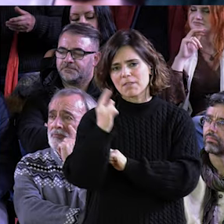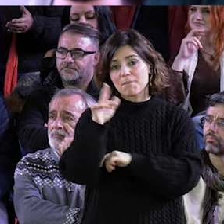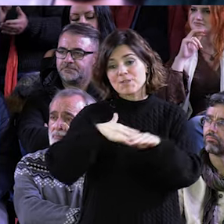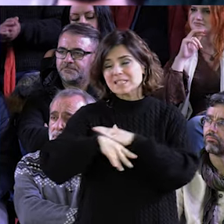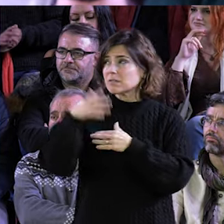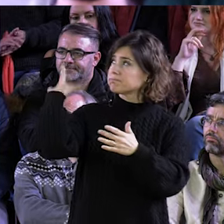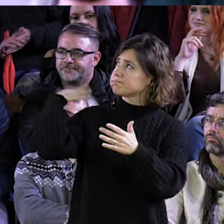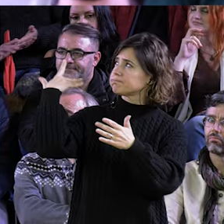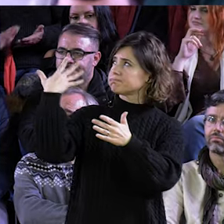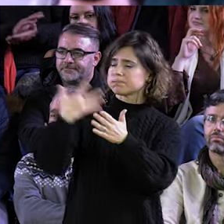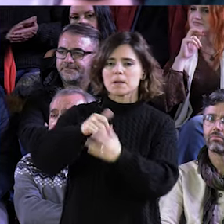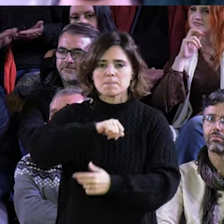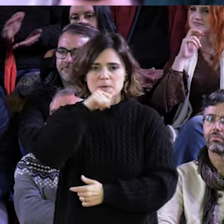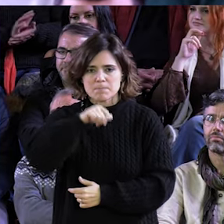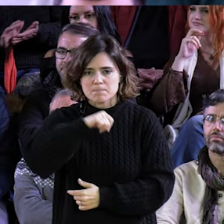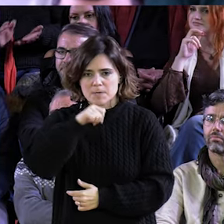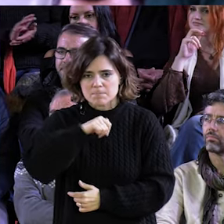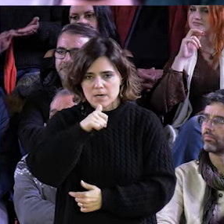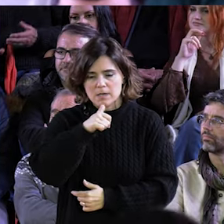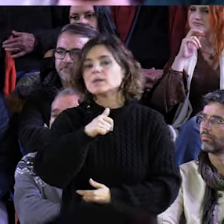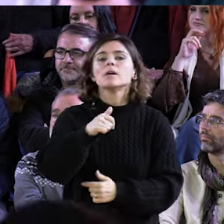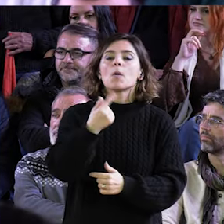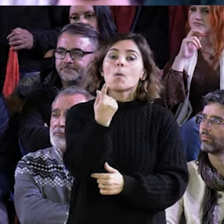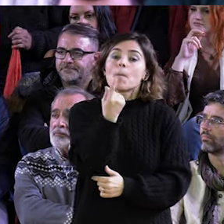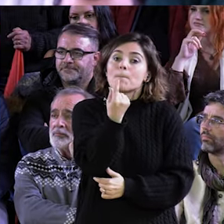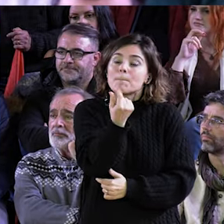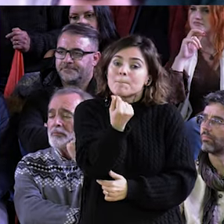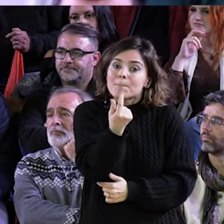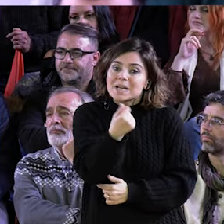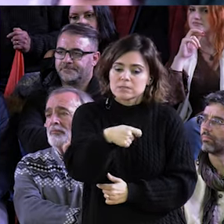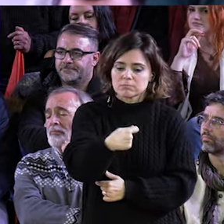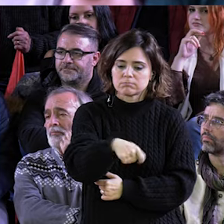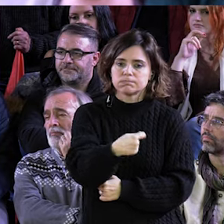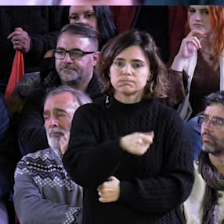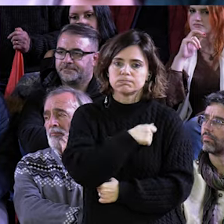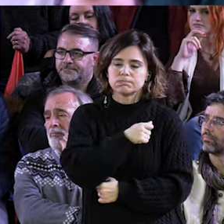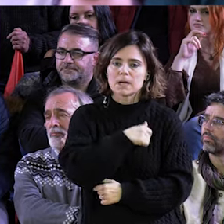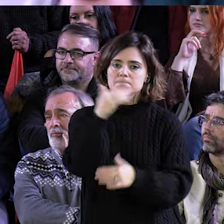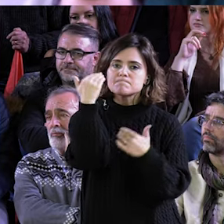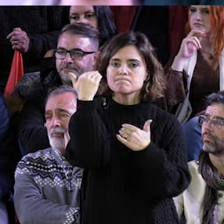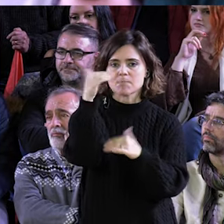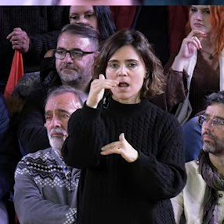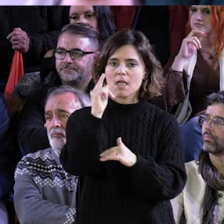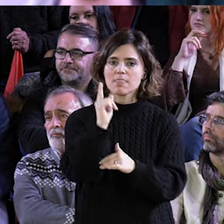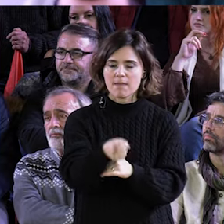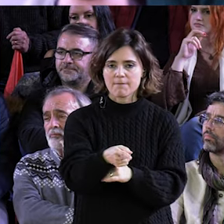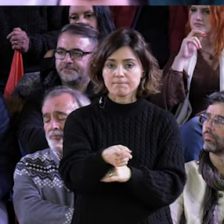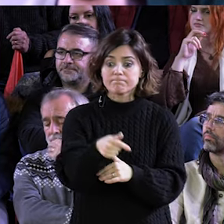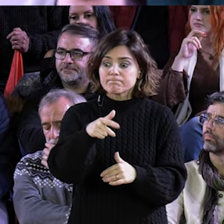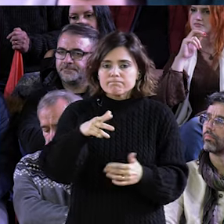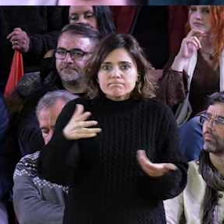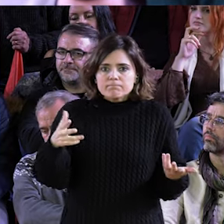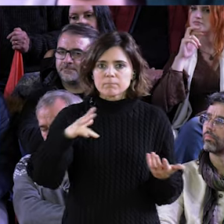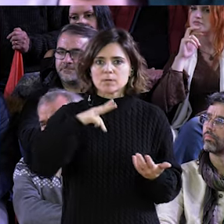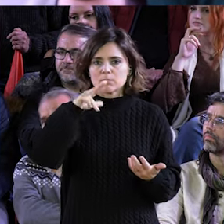tempo. Em segundo lugar, limitando o preço das rendas como se faz na União Europeia. Em países onde os interesses imobiliários não conseguiram